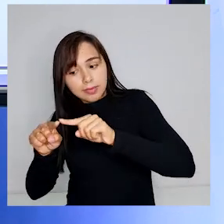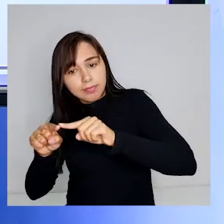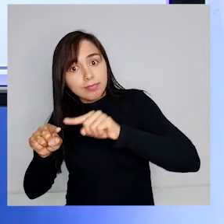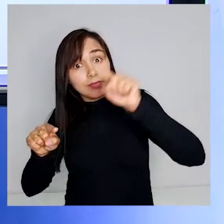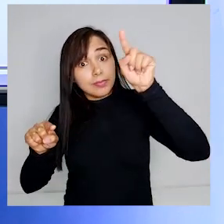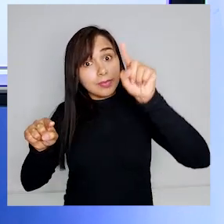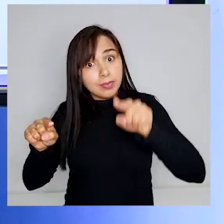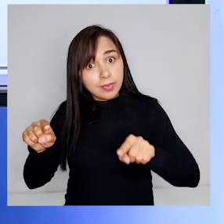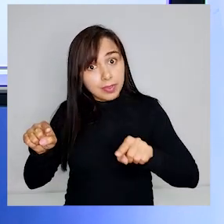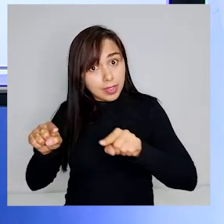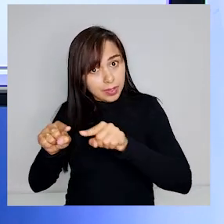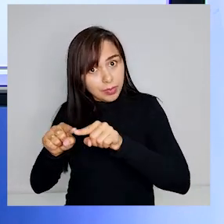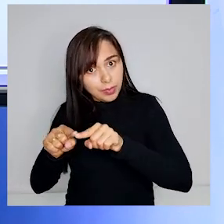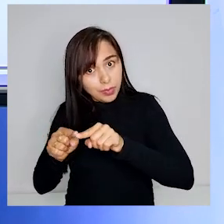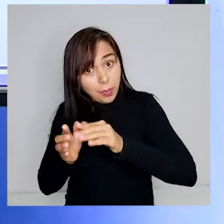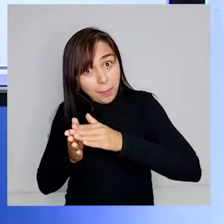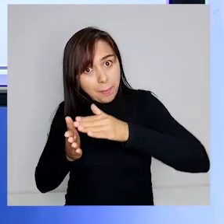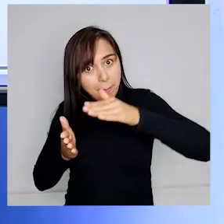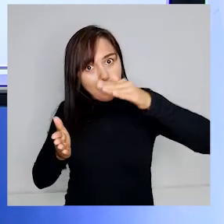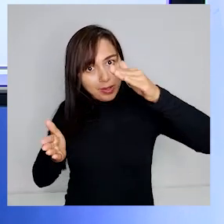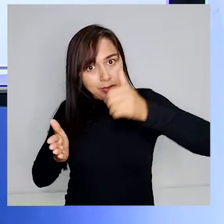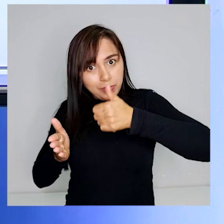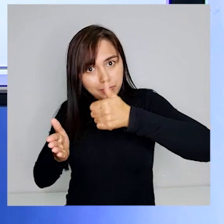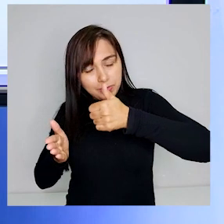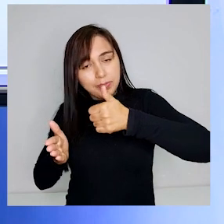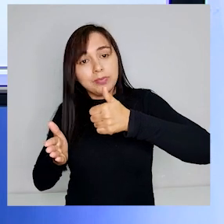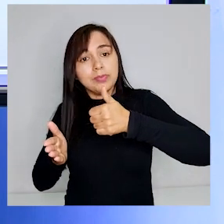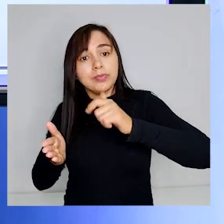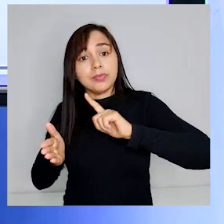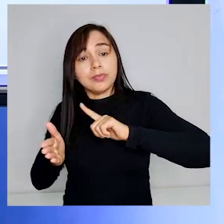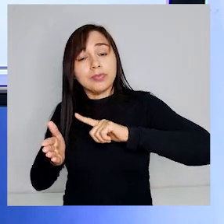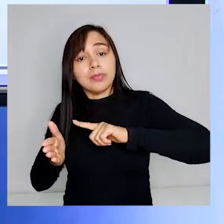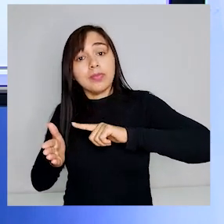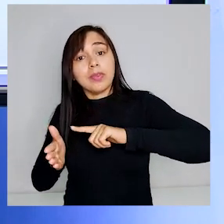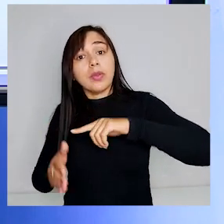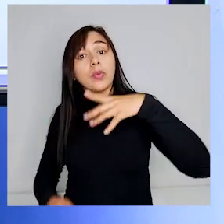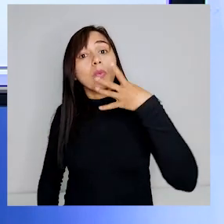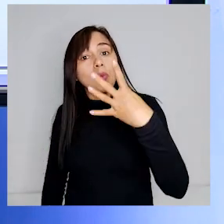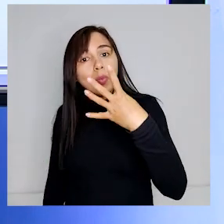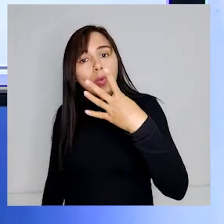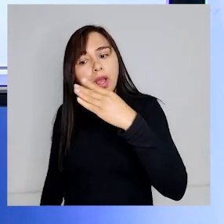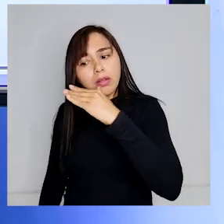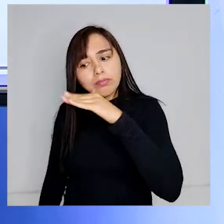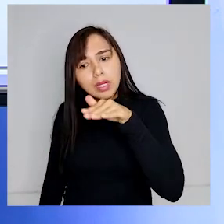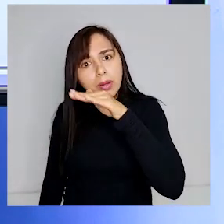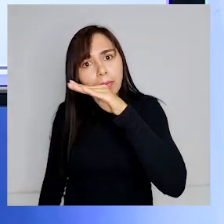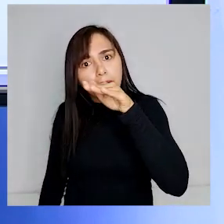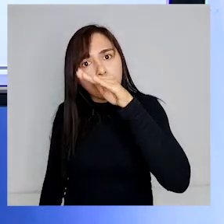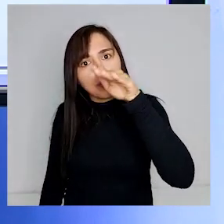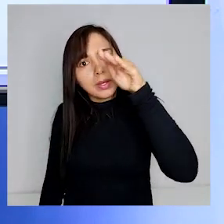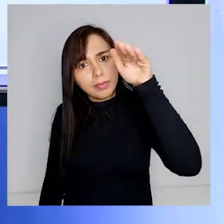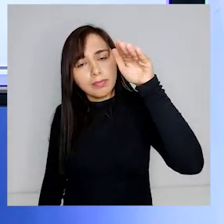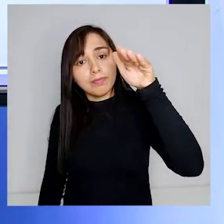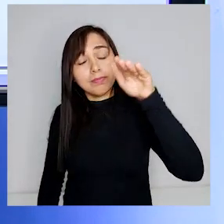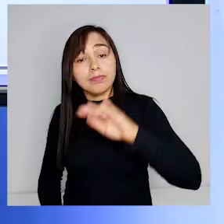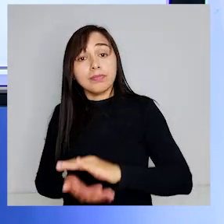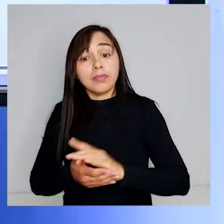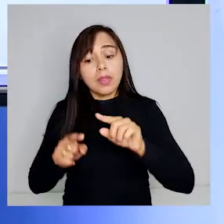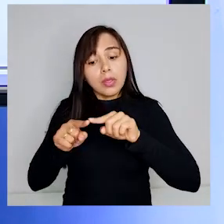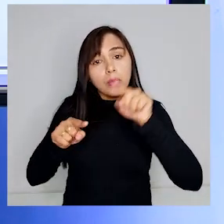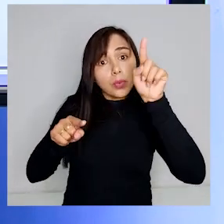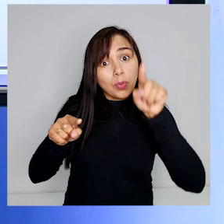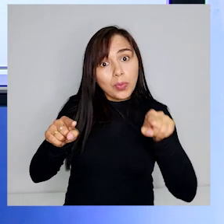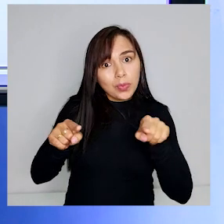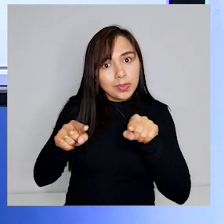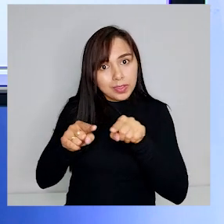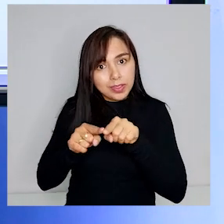maior, a altura dele está sendo dividida em 4 partes. 1, 2, 3, 4. E o triângulo menor, a altura